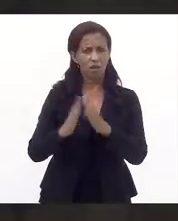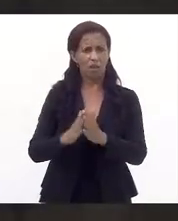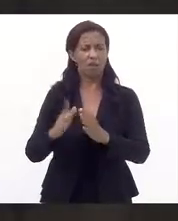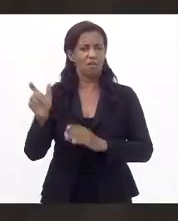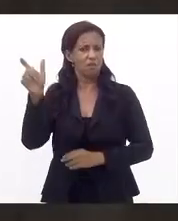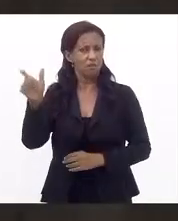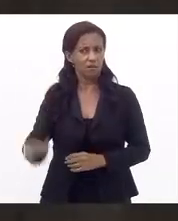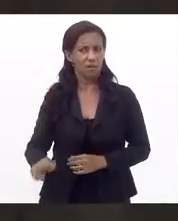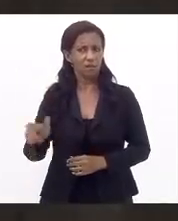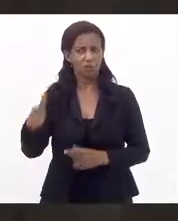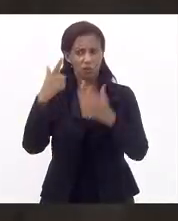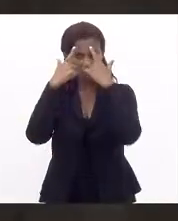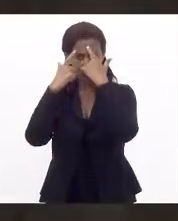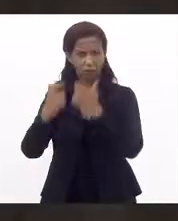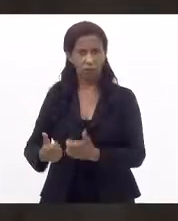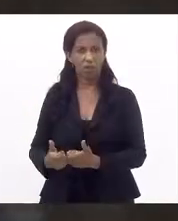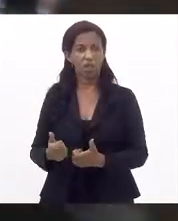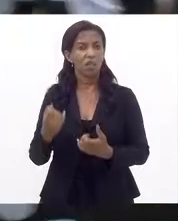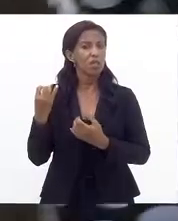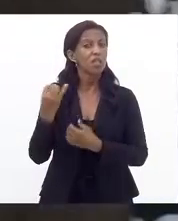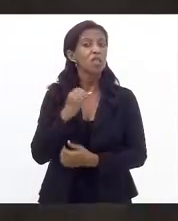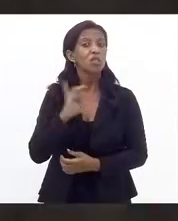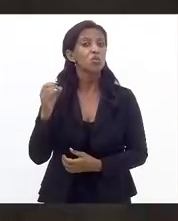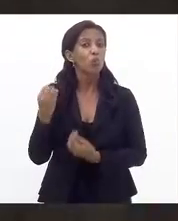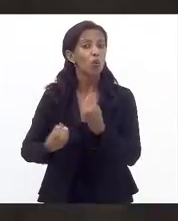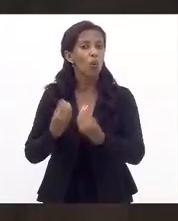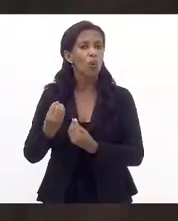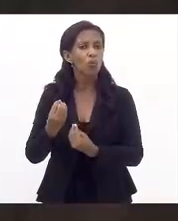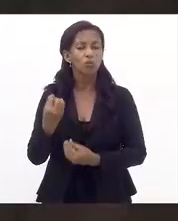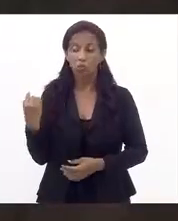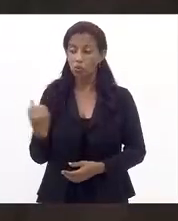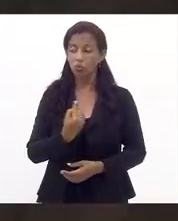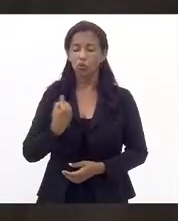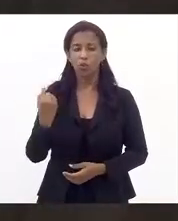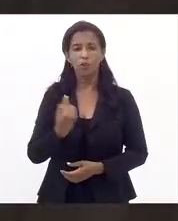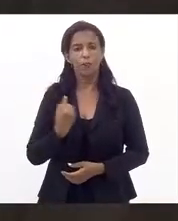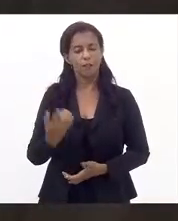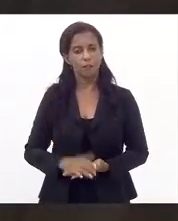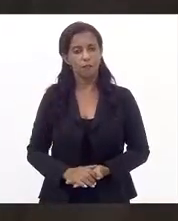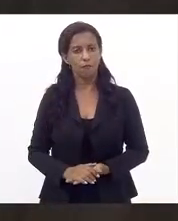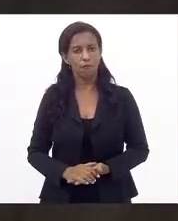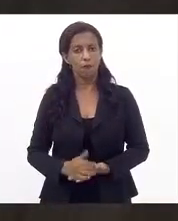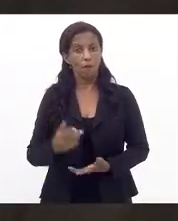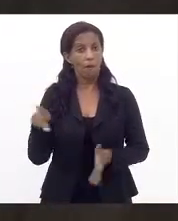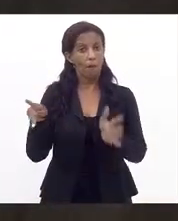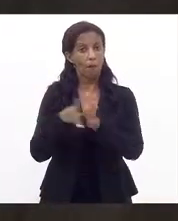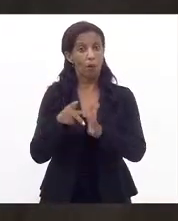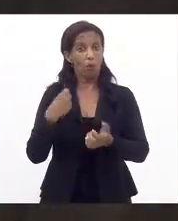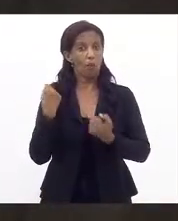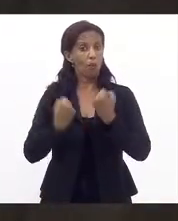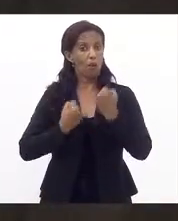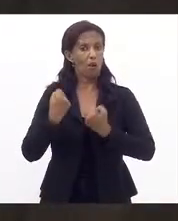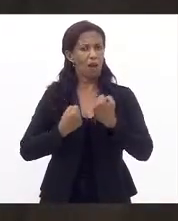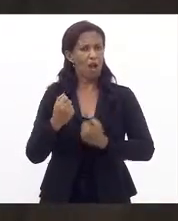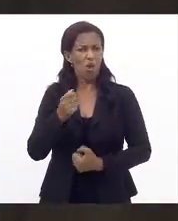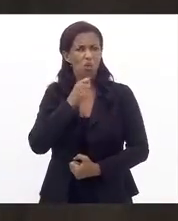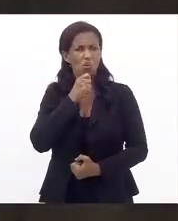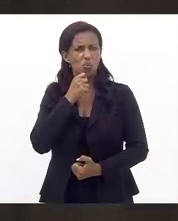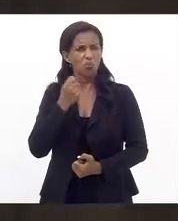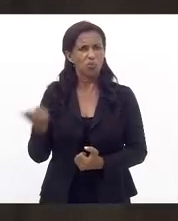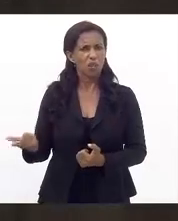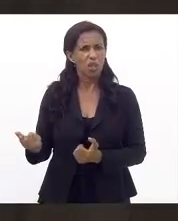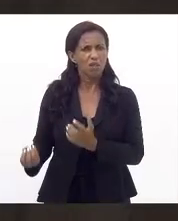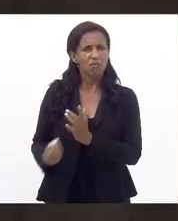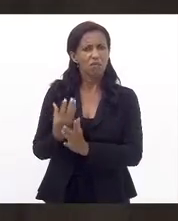daquele infrator e isso como sozinho sem o veículo utilizado veículo próprio não temos qualquer incentivo